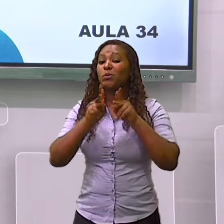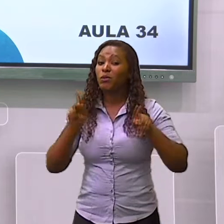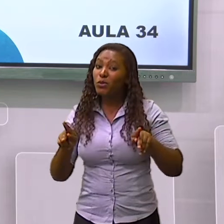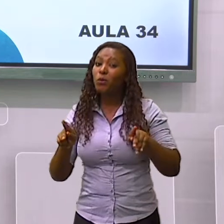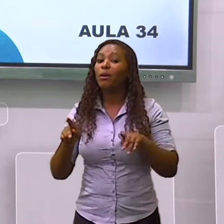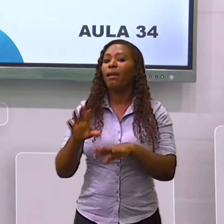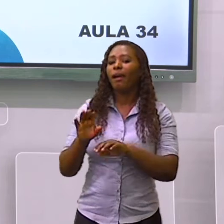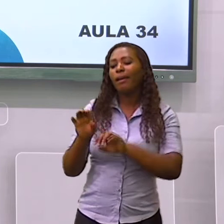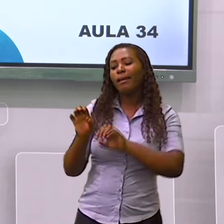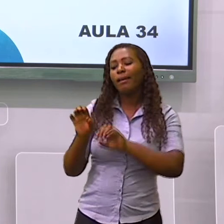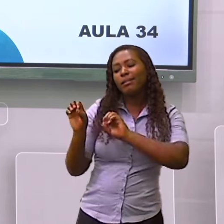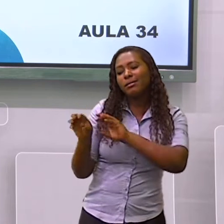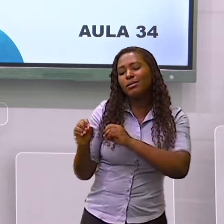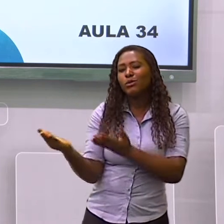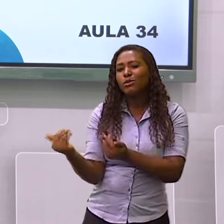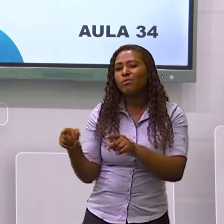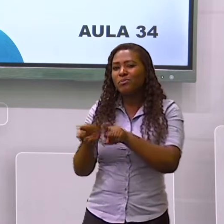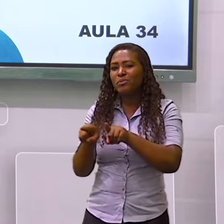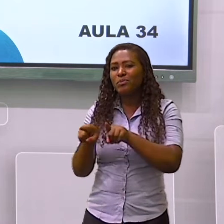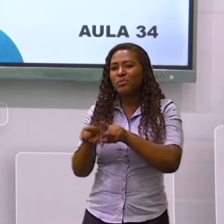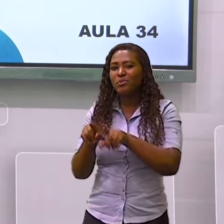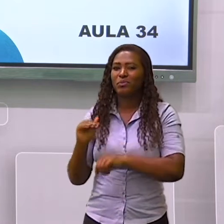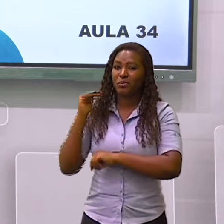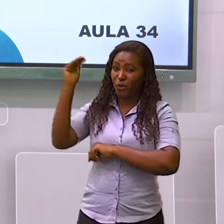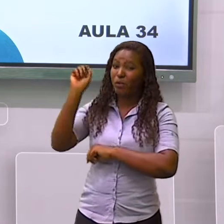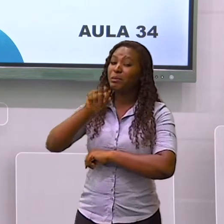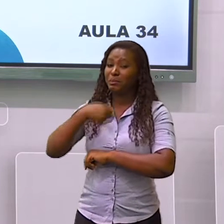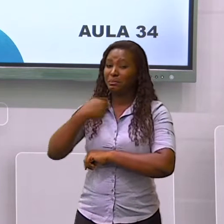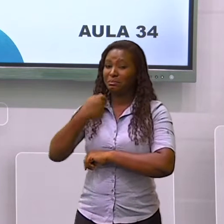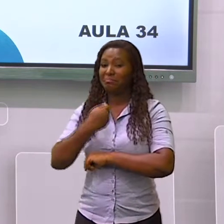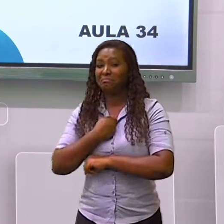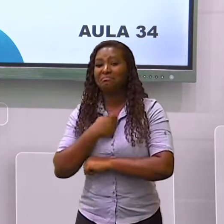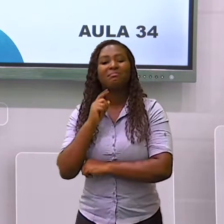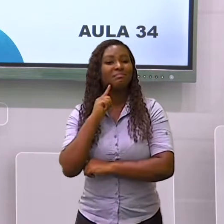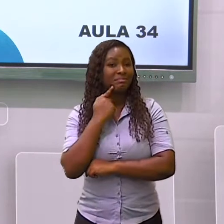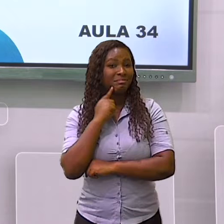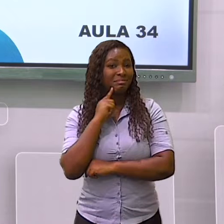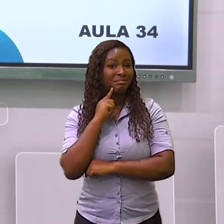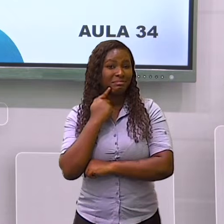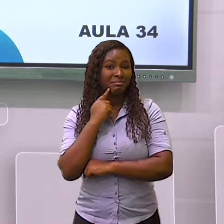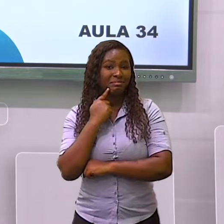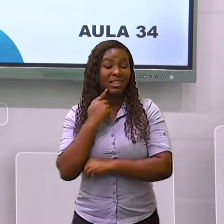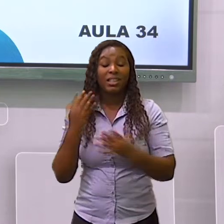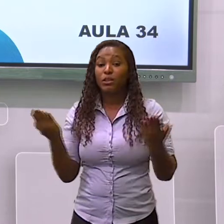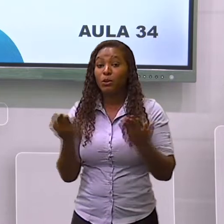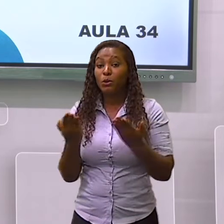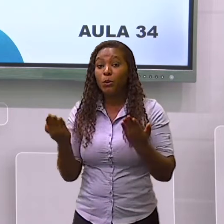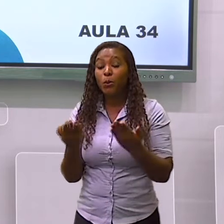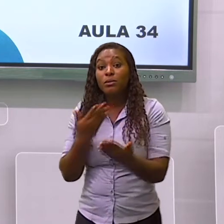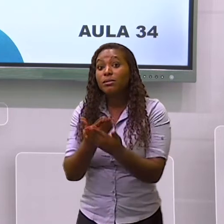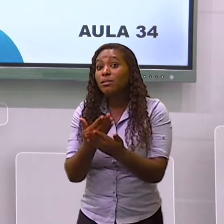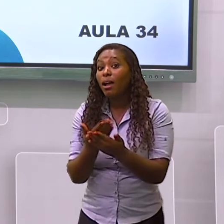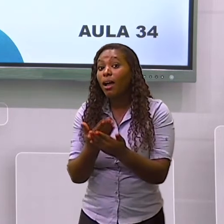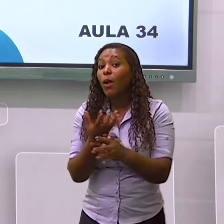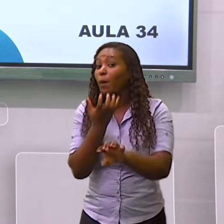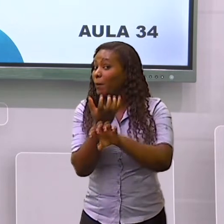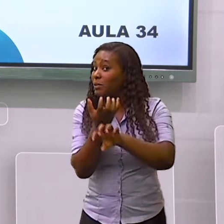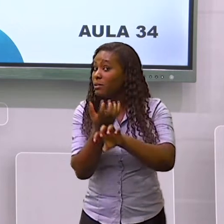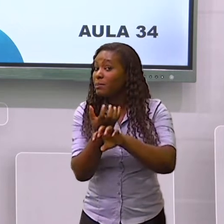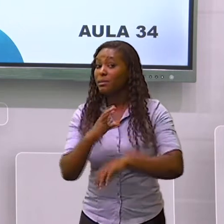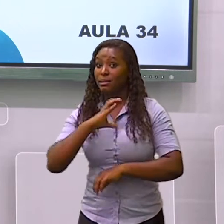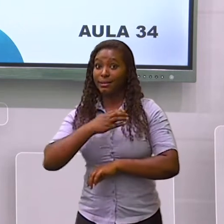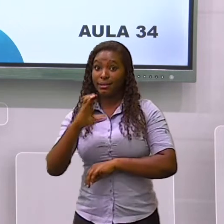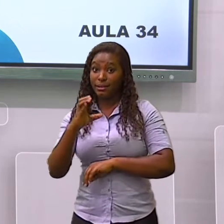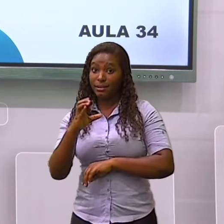Educação de Jovens e Adultos. Hoje, na nossa aula de ciências, nós vamos falar sobre